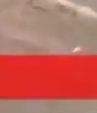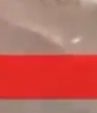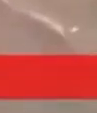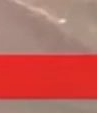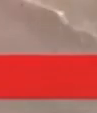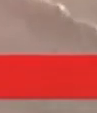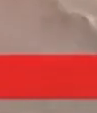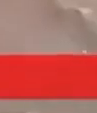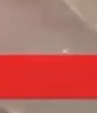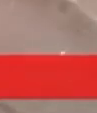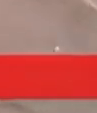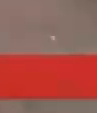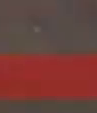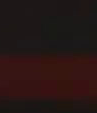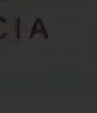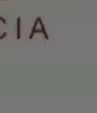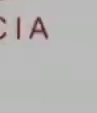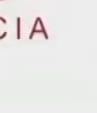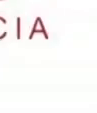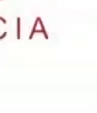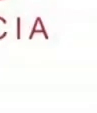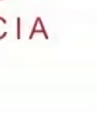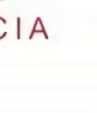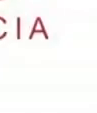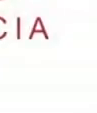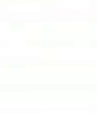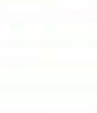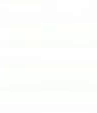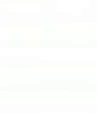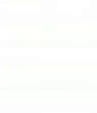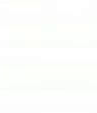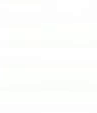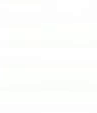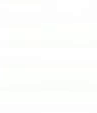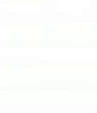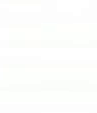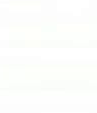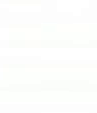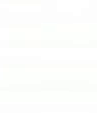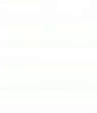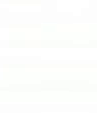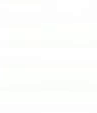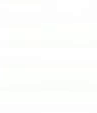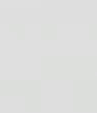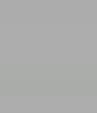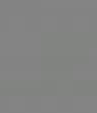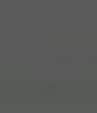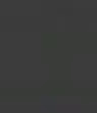risco grave e desnecessário.